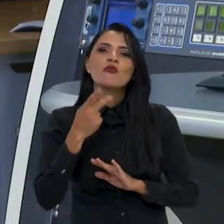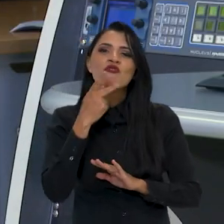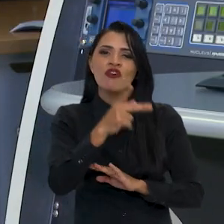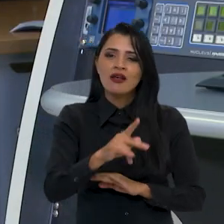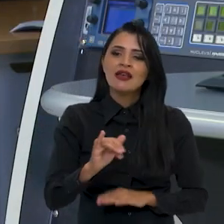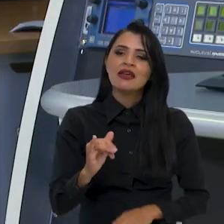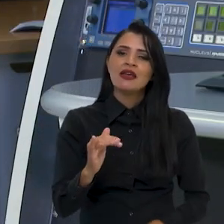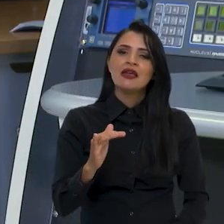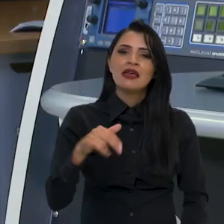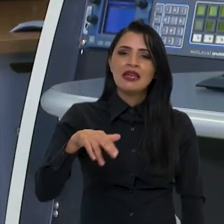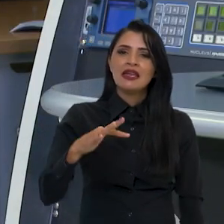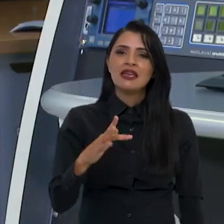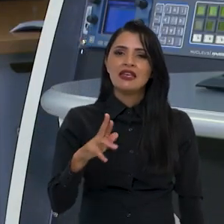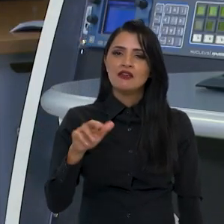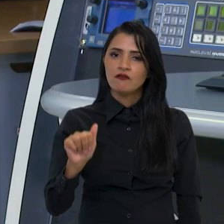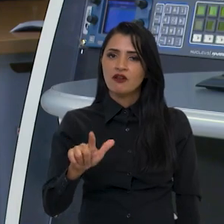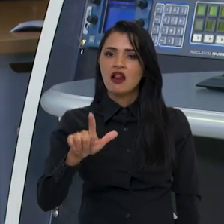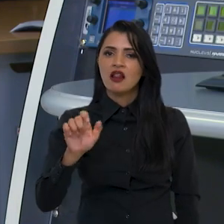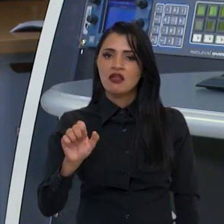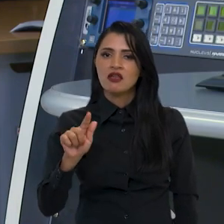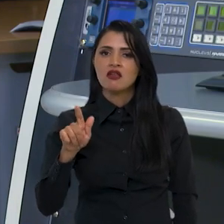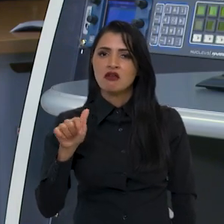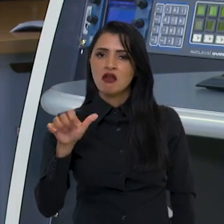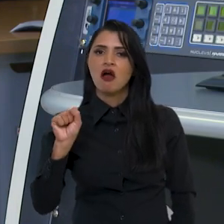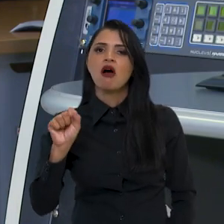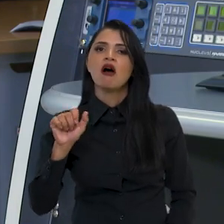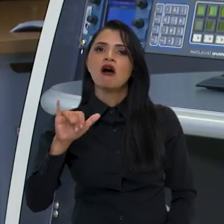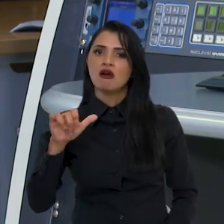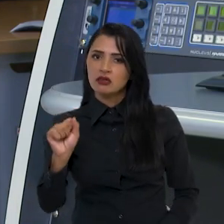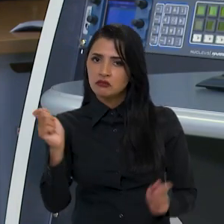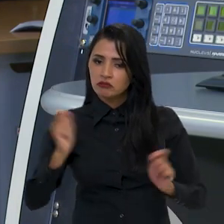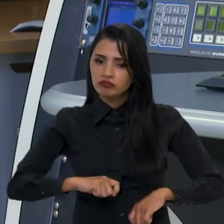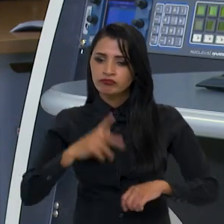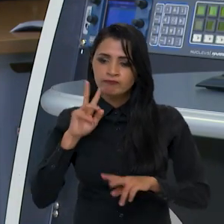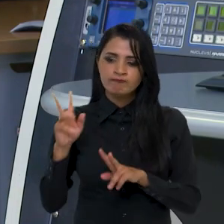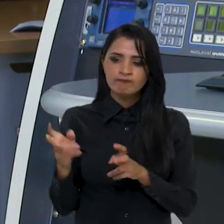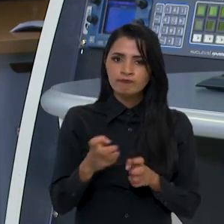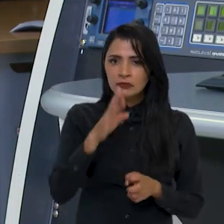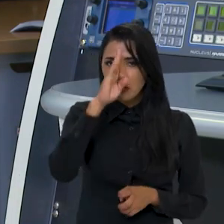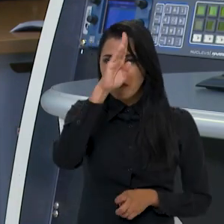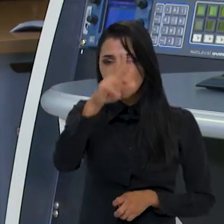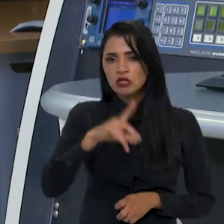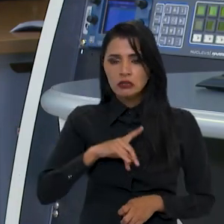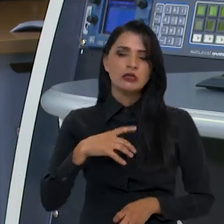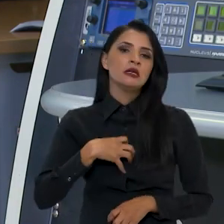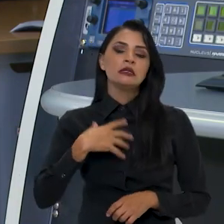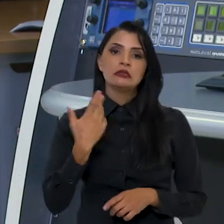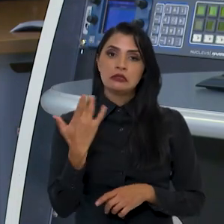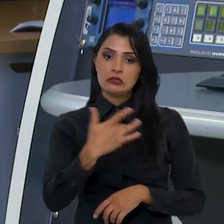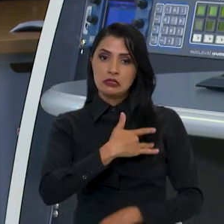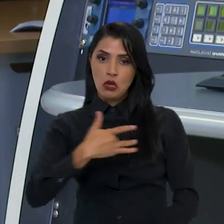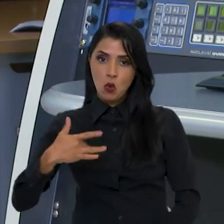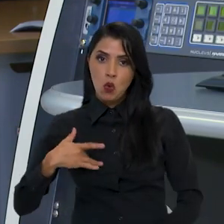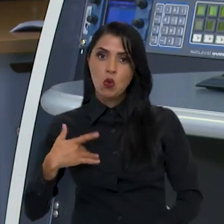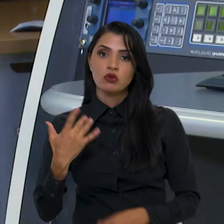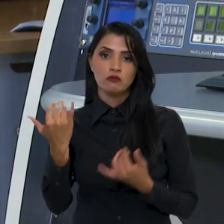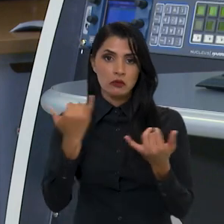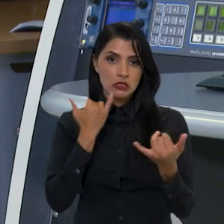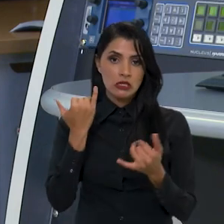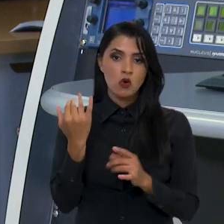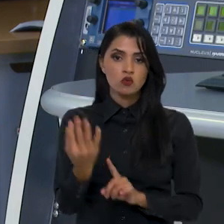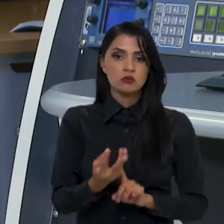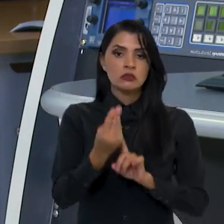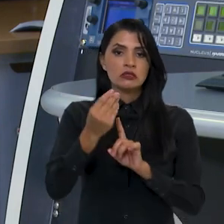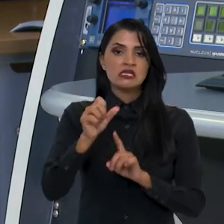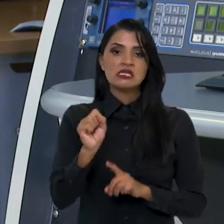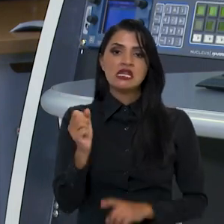que a gente chama normas infralegais, que possam considerar especificamente as situações de saúde e os dados sensíveis, né? Porque os